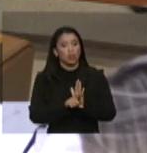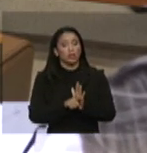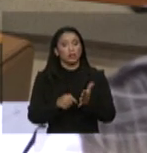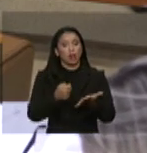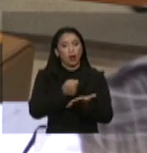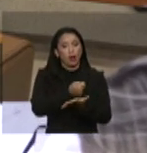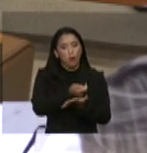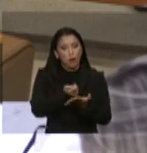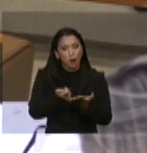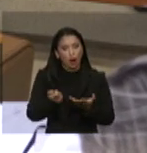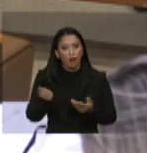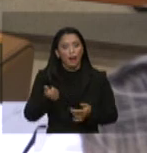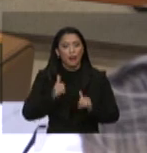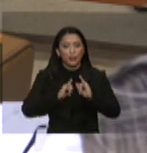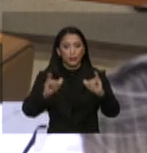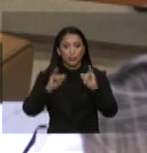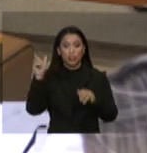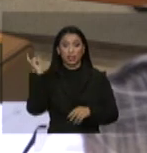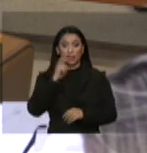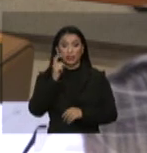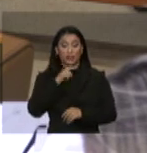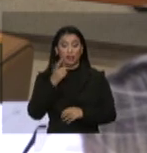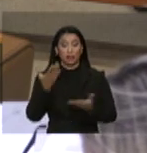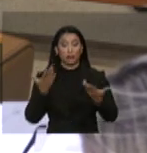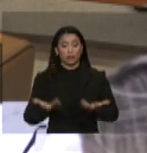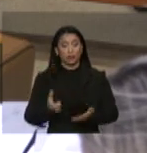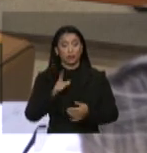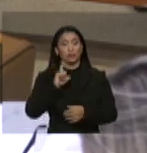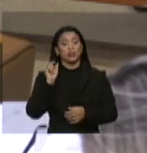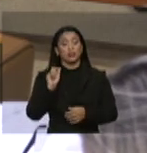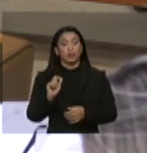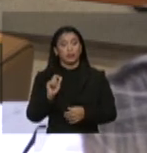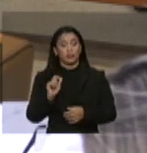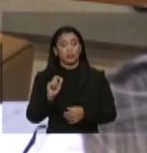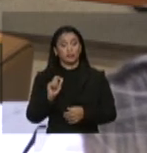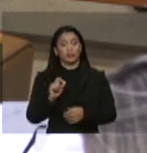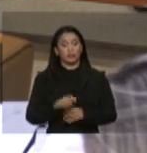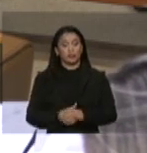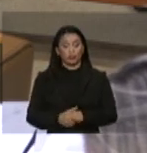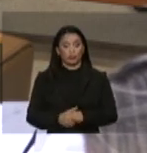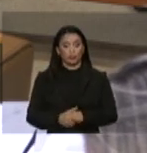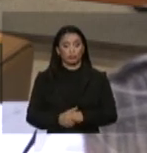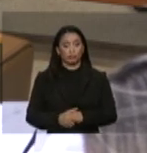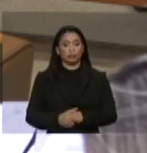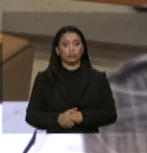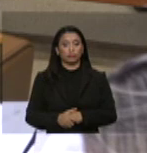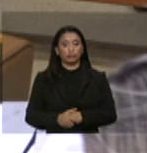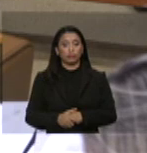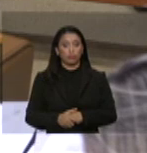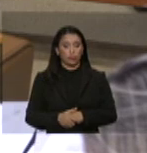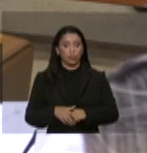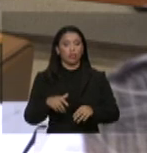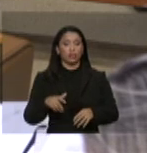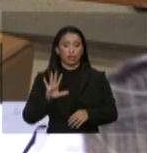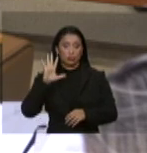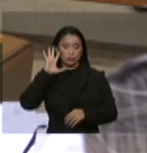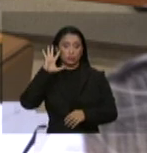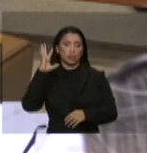no Ministro Alexandre dialogando também com os relatores que tem grande dimensão Nesse